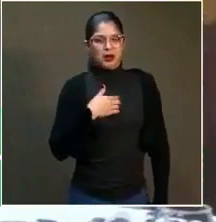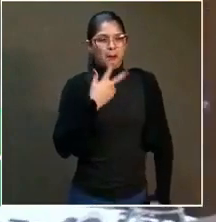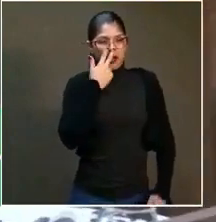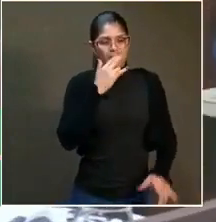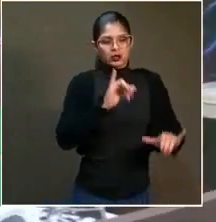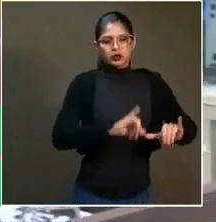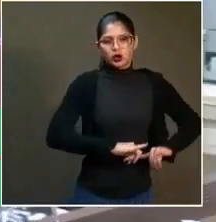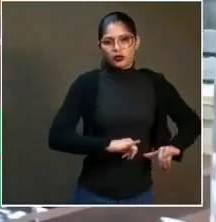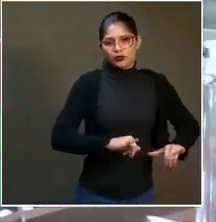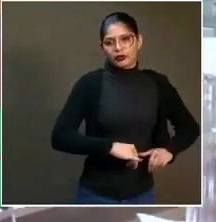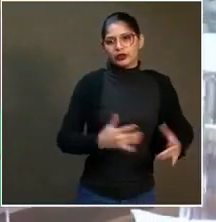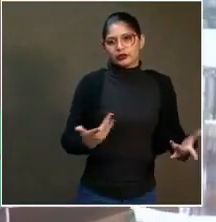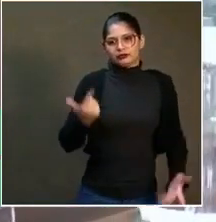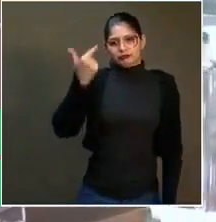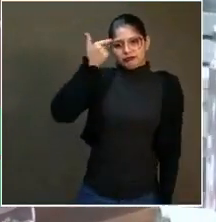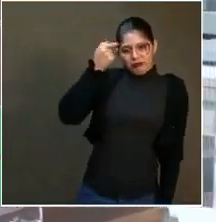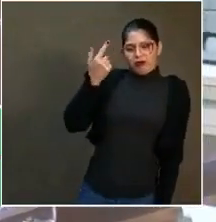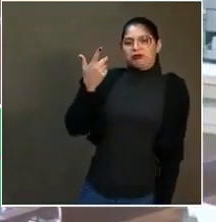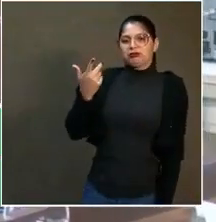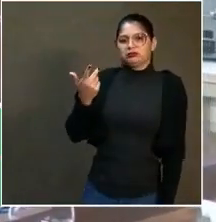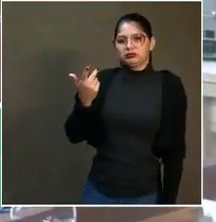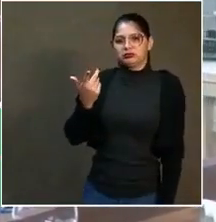cabeça, foi uma tragédia.